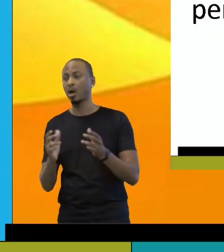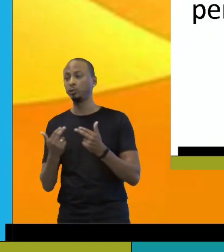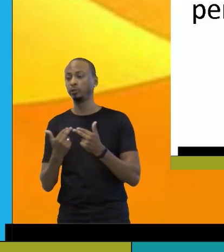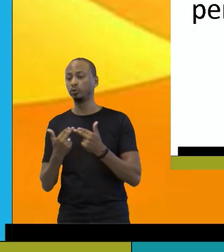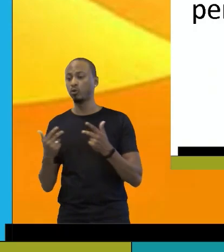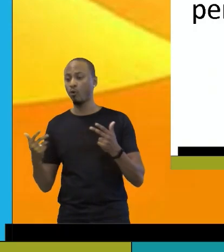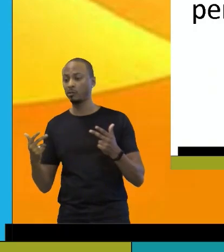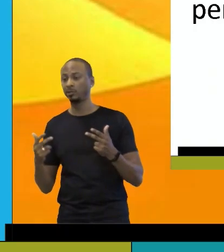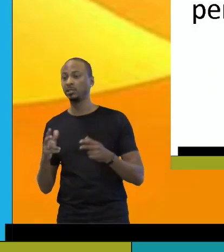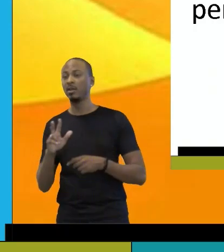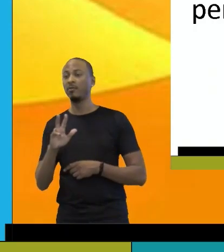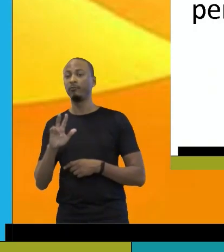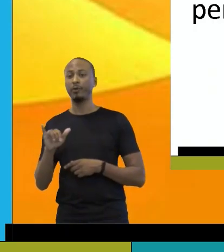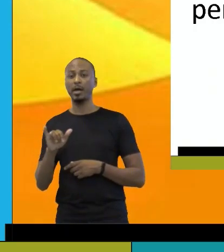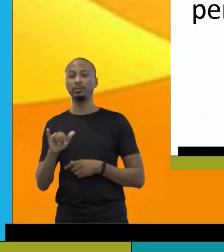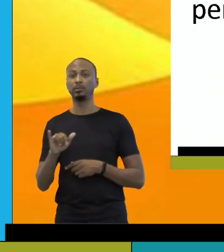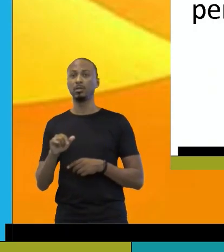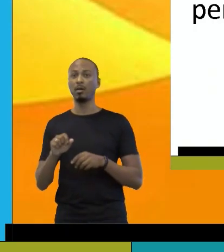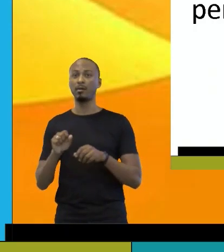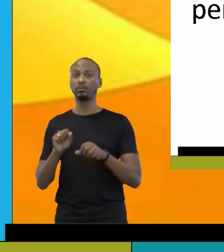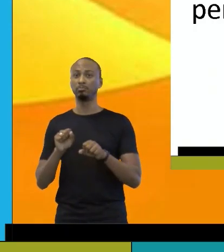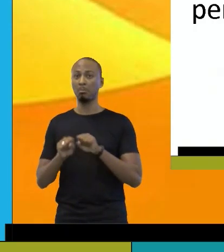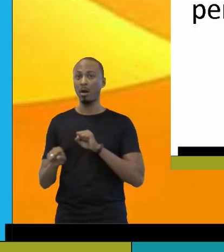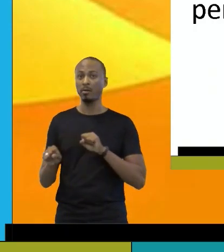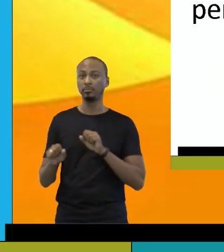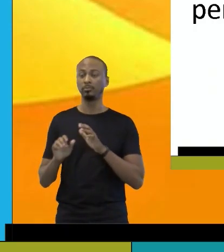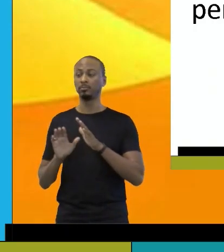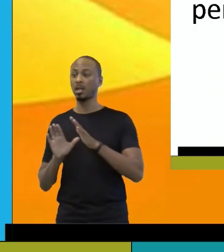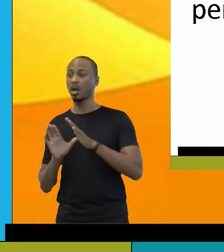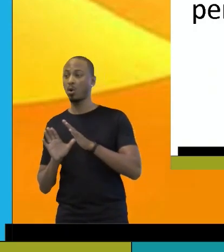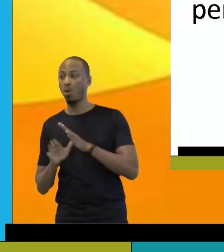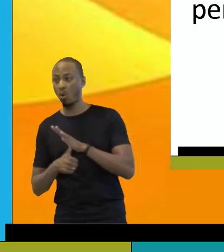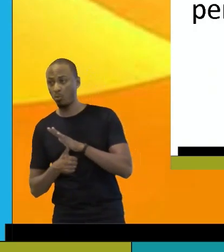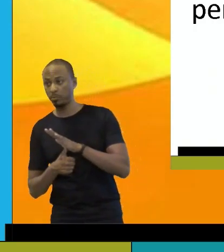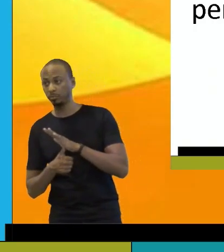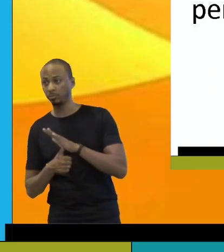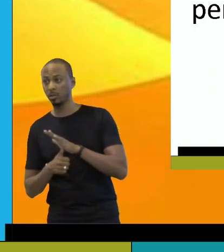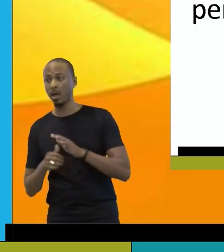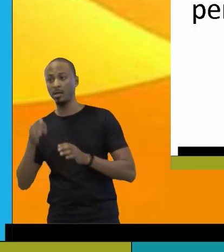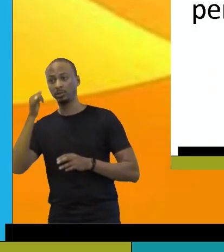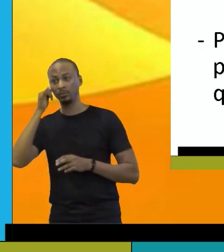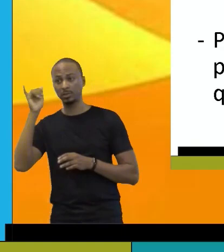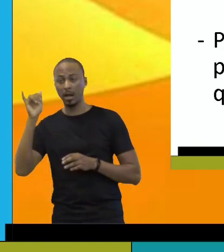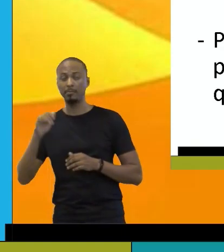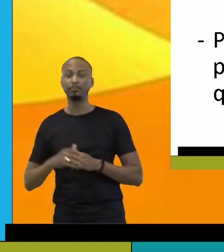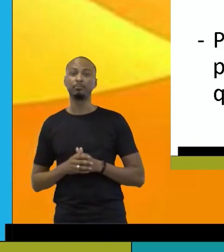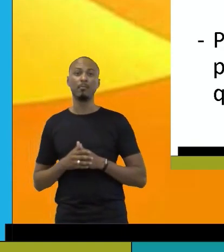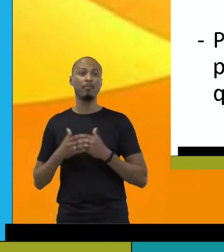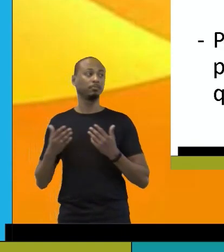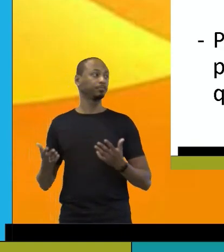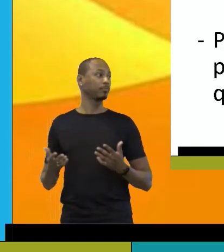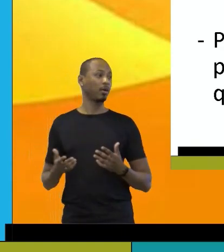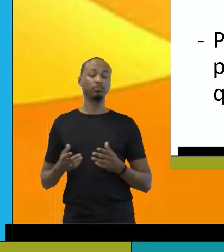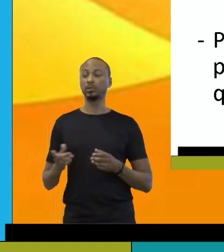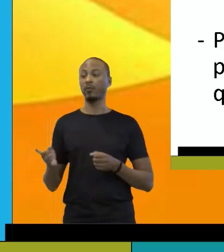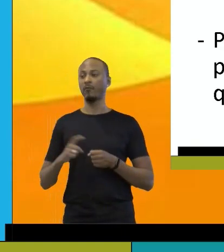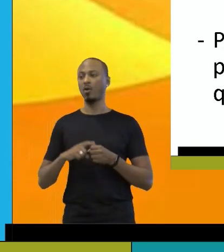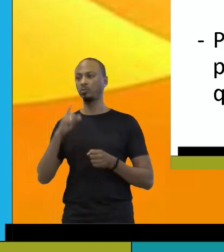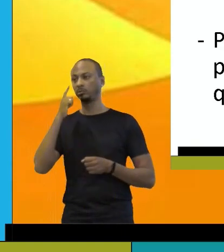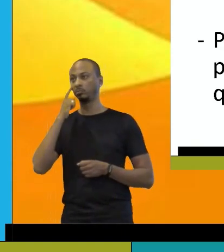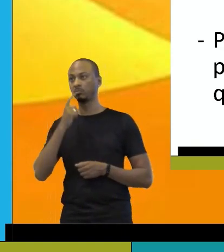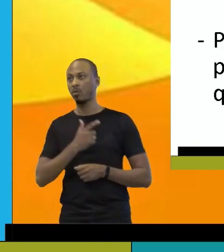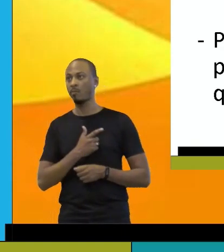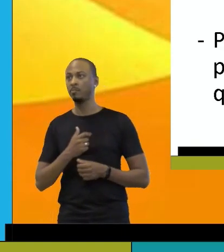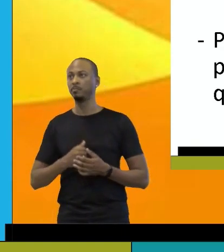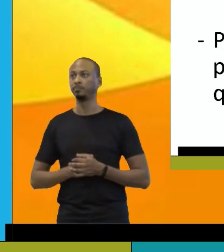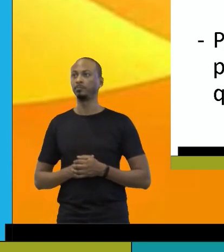ao assassínio e ao roubo. Então, em nome do bem comum, aí eu volto aqui o slide, ó. Em nome